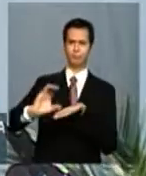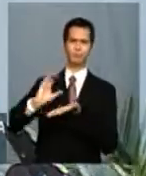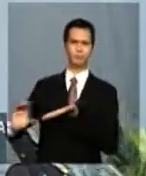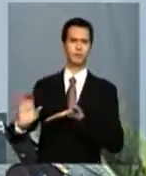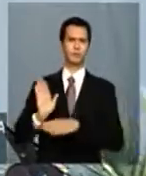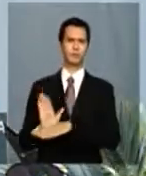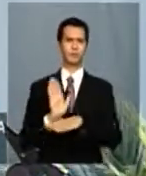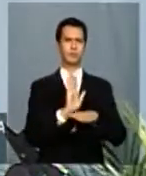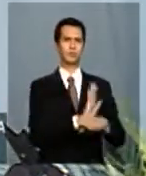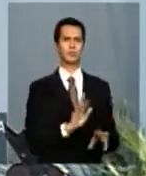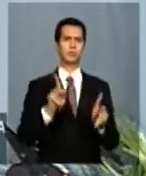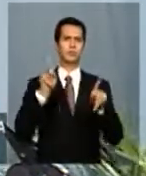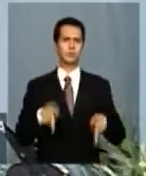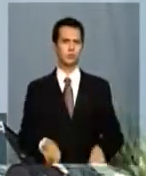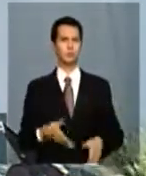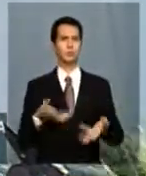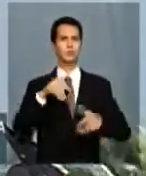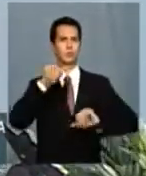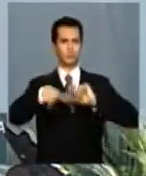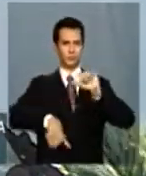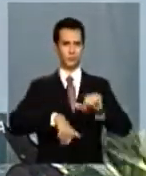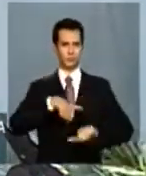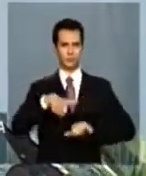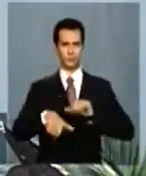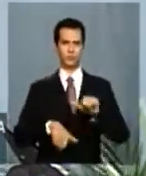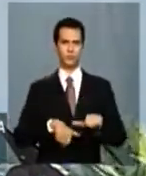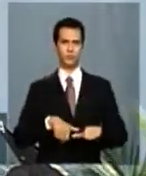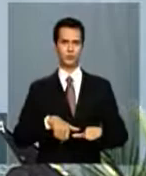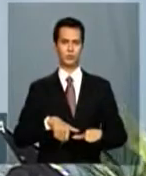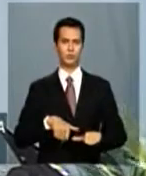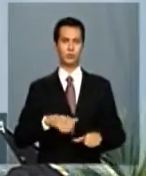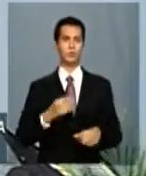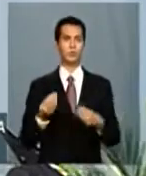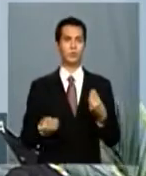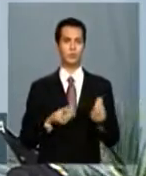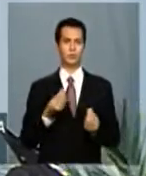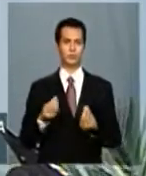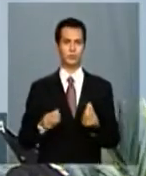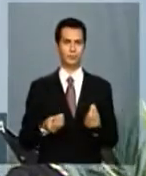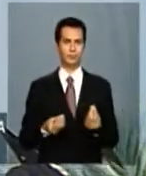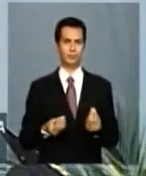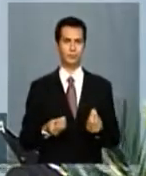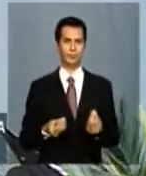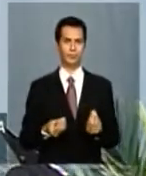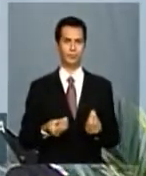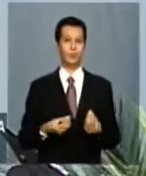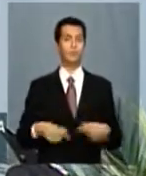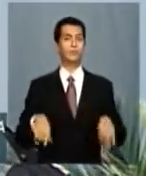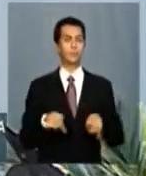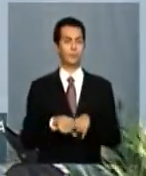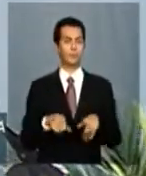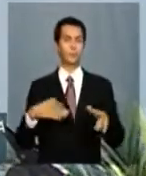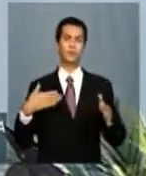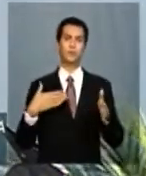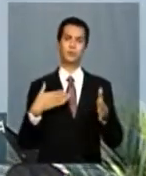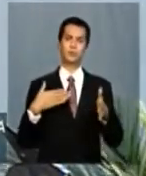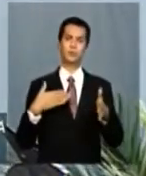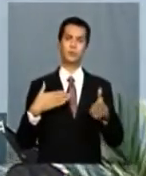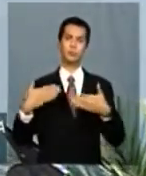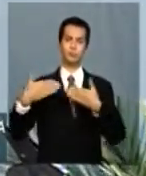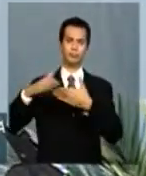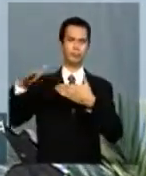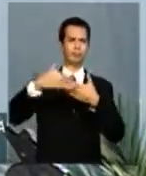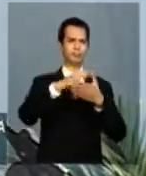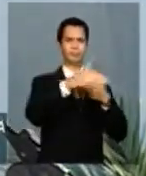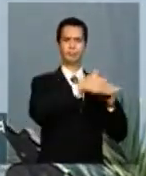seu povo, mudar as condições de combate e de resistência ao que vier